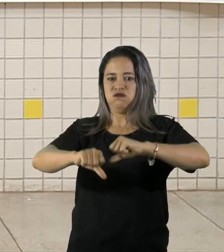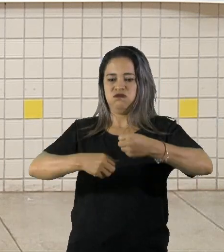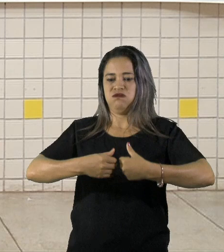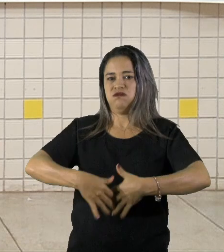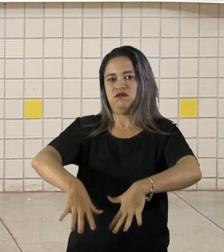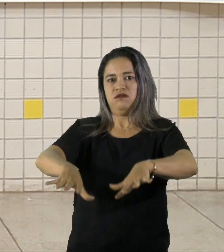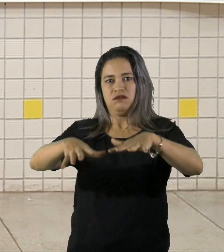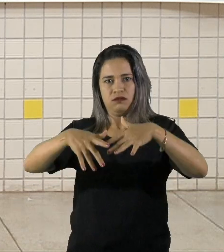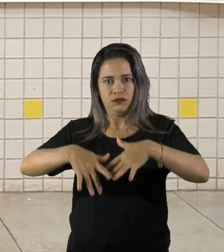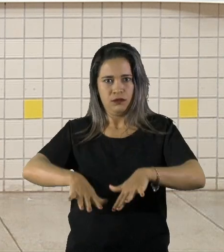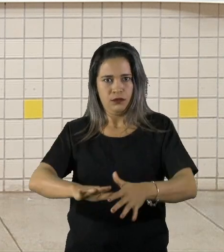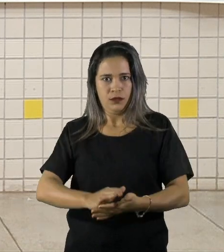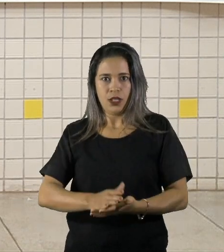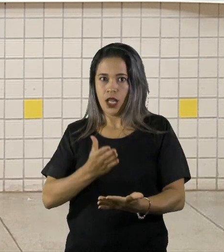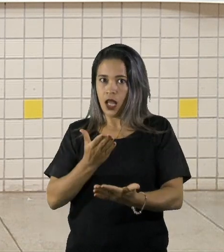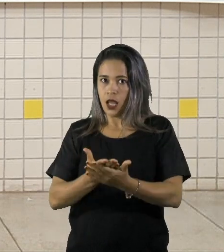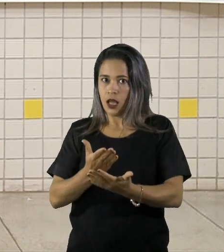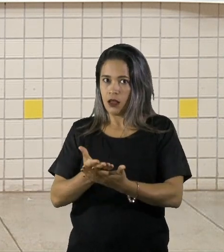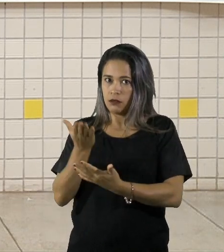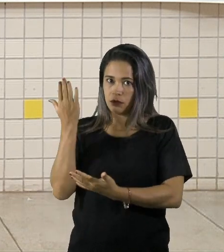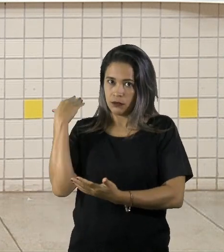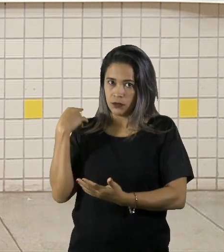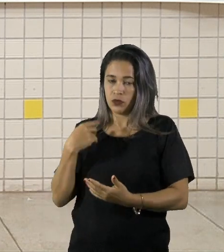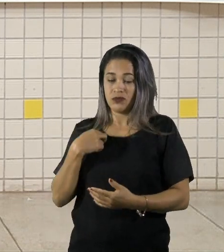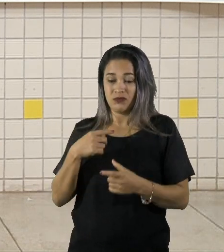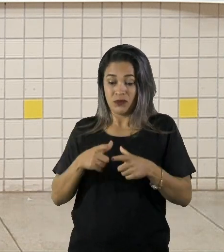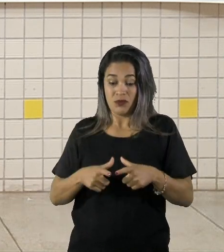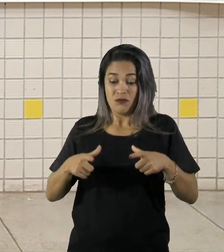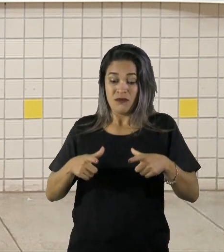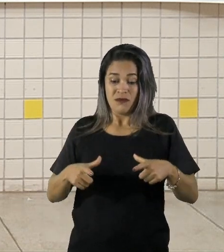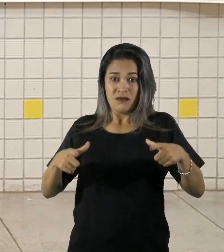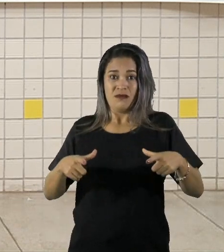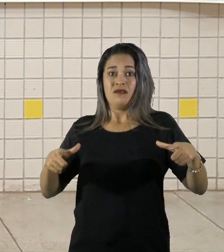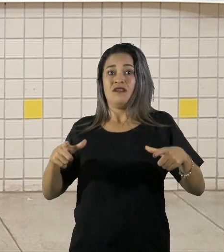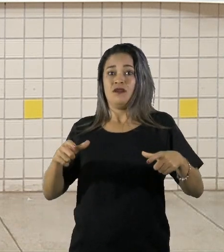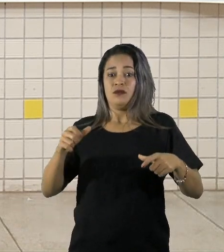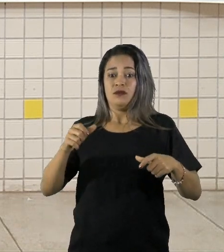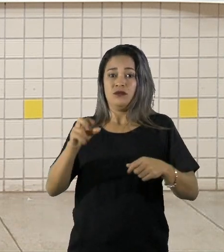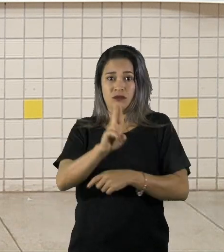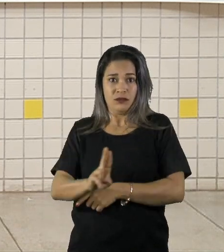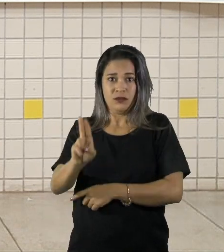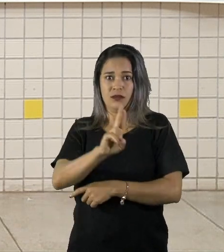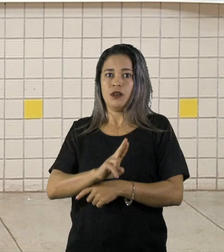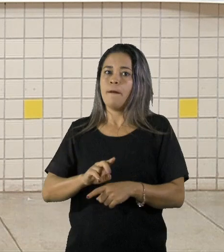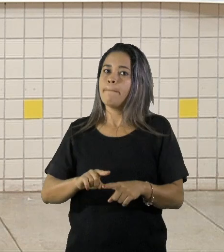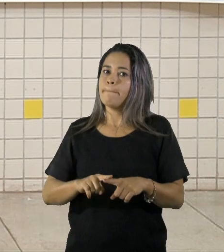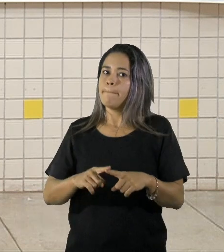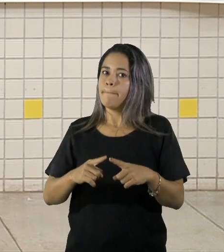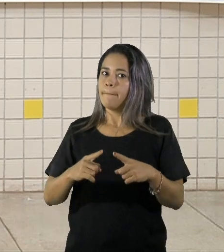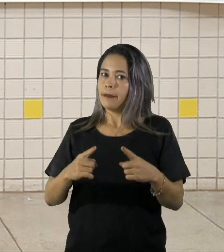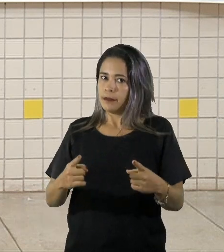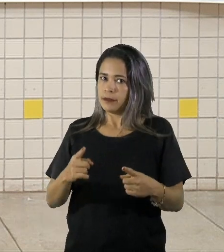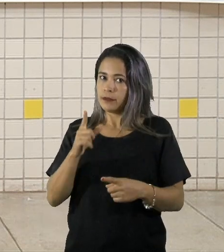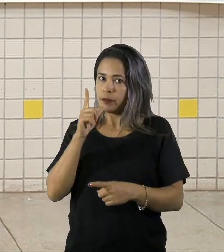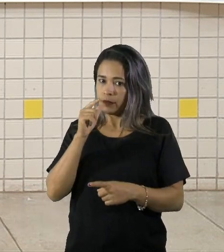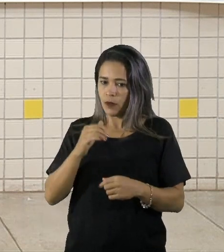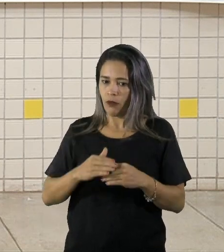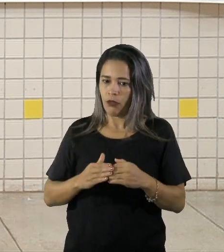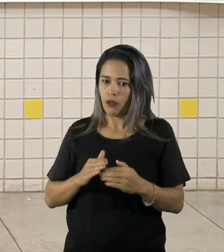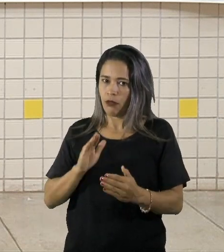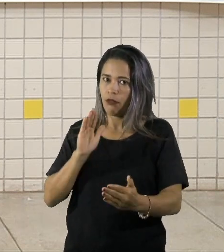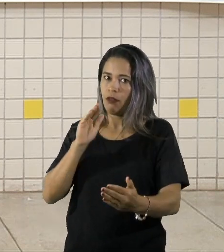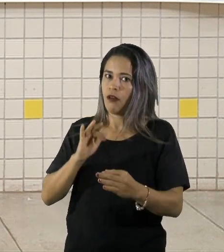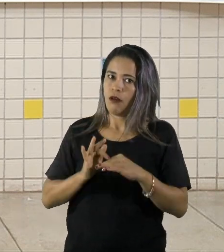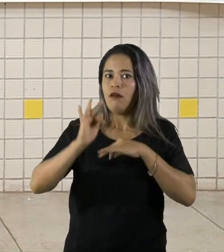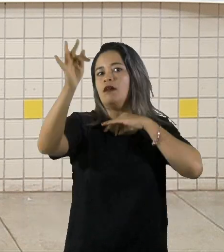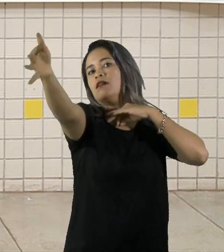anterior, nós estamos aumentando o nosso consumo de água. E como a água ela não é eterna, nós